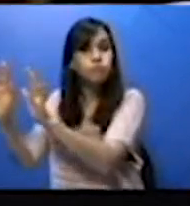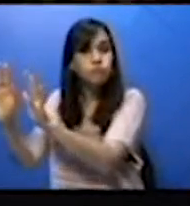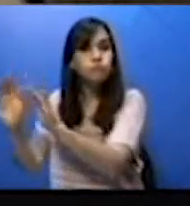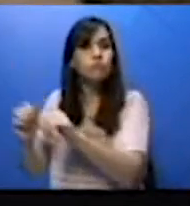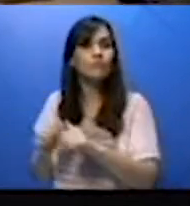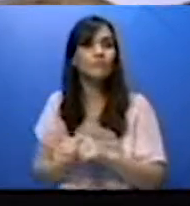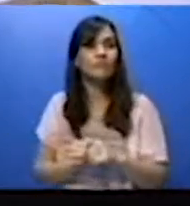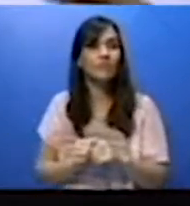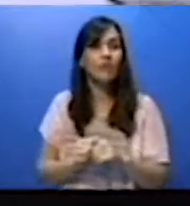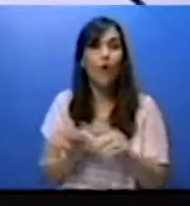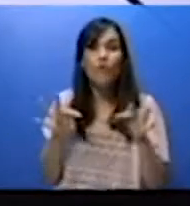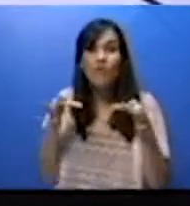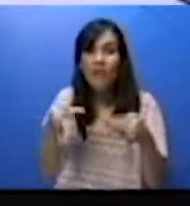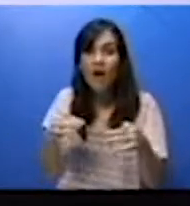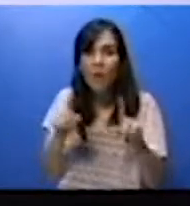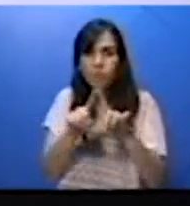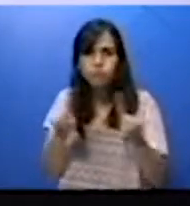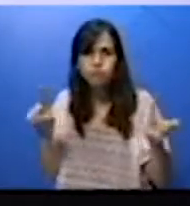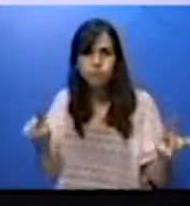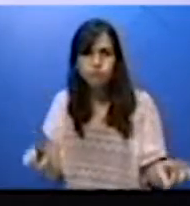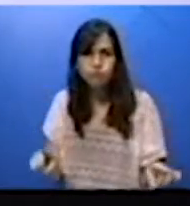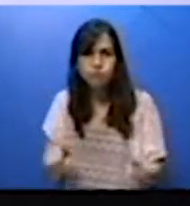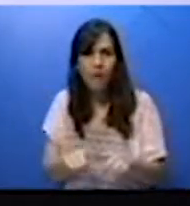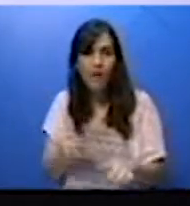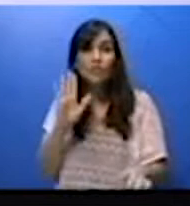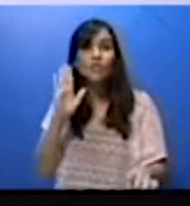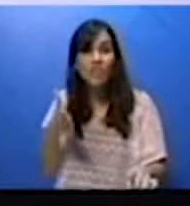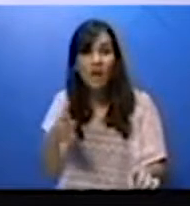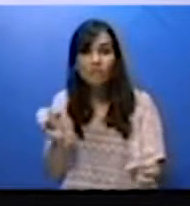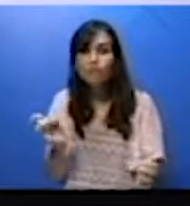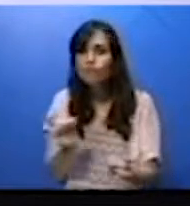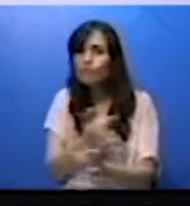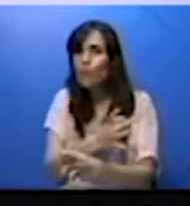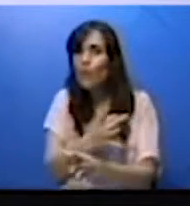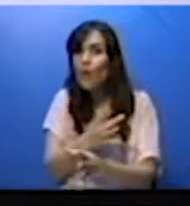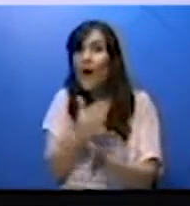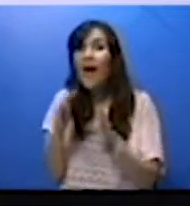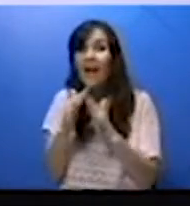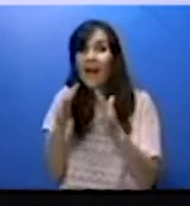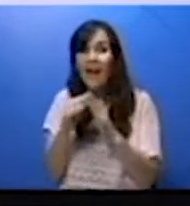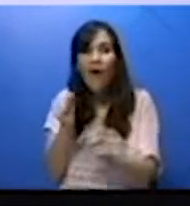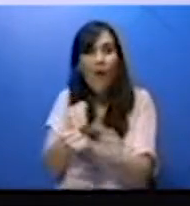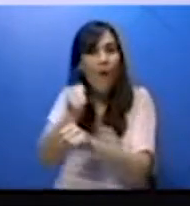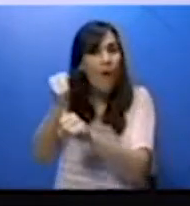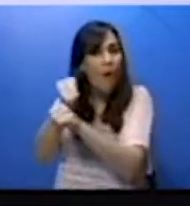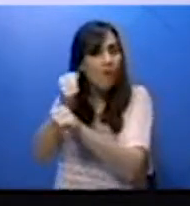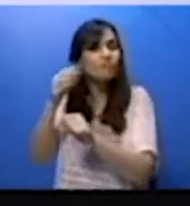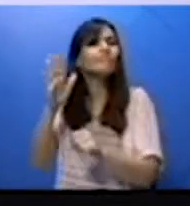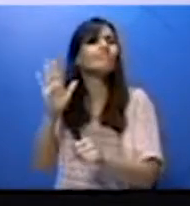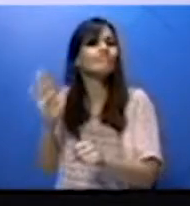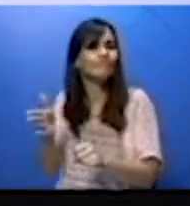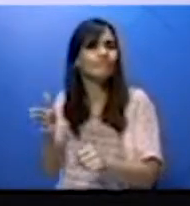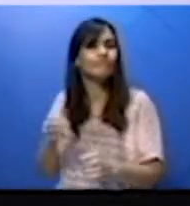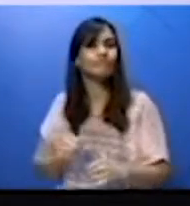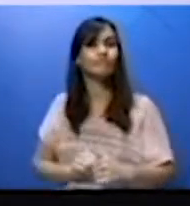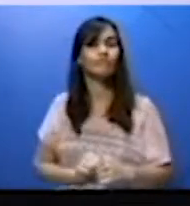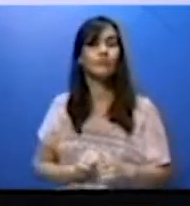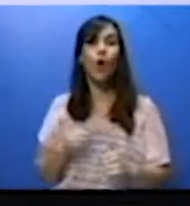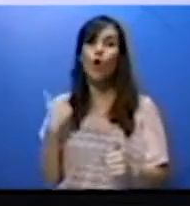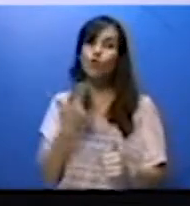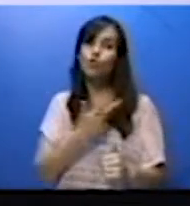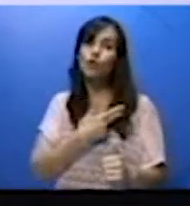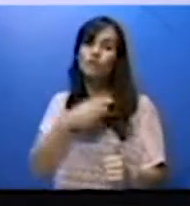o bode e aos então nós vamos observar e vamos questionar a